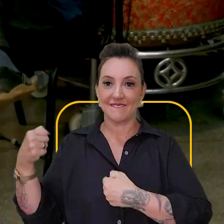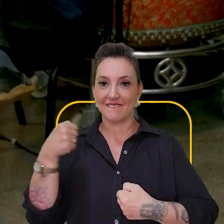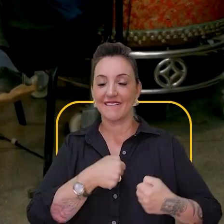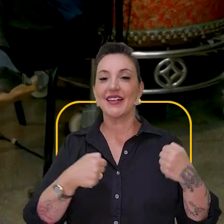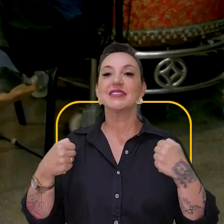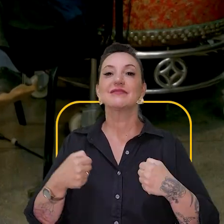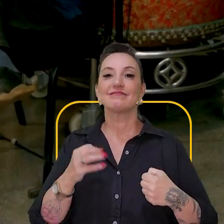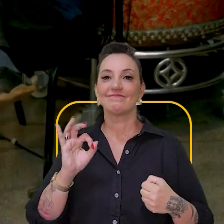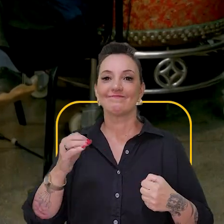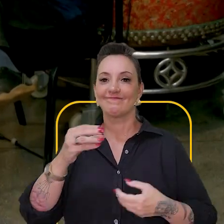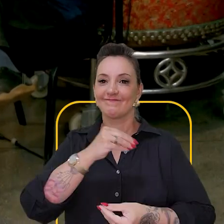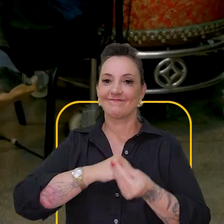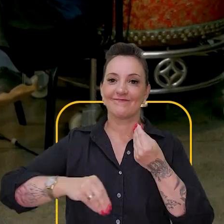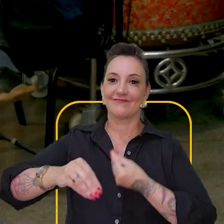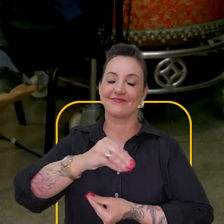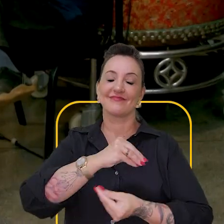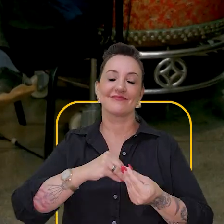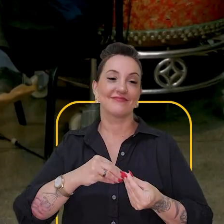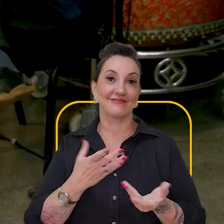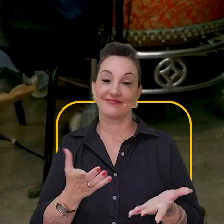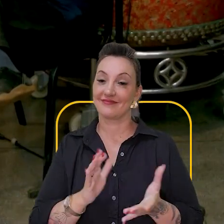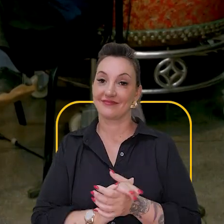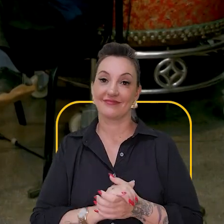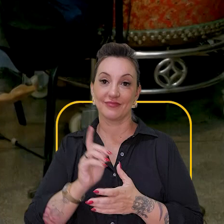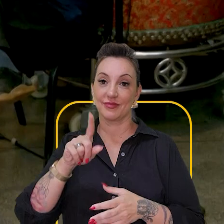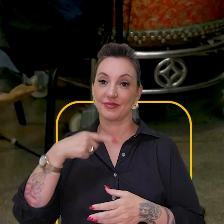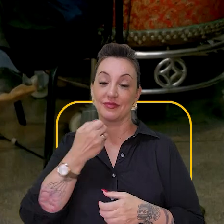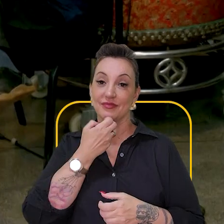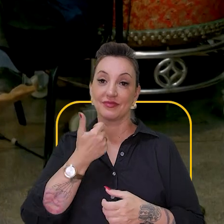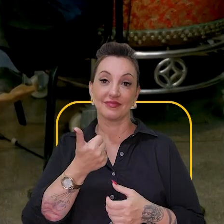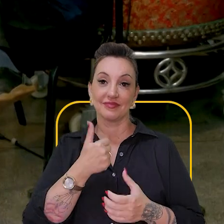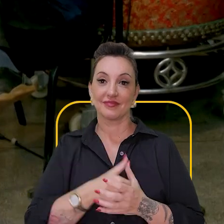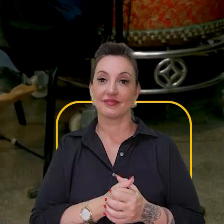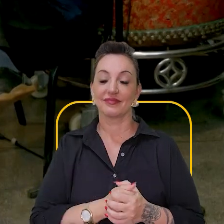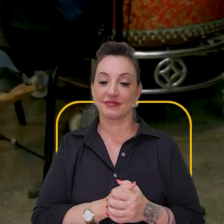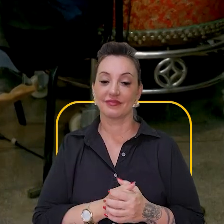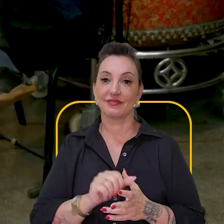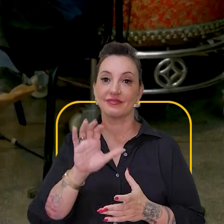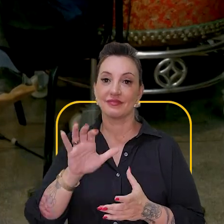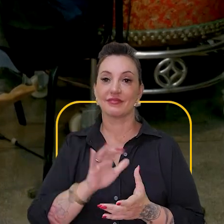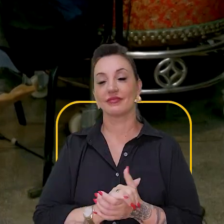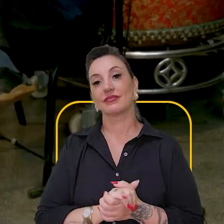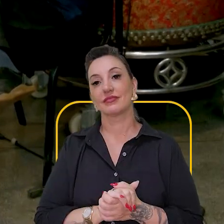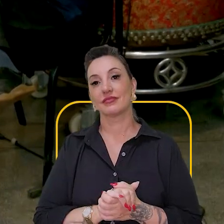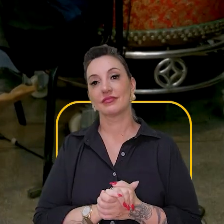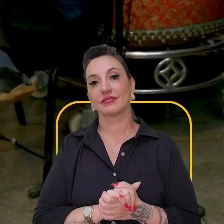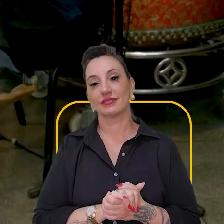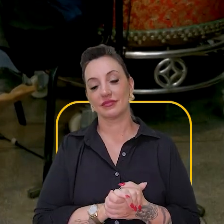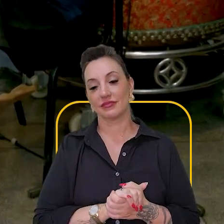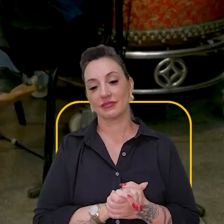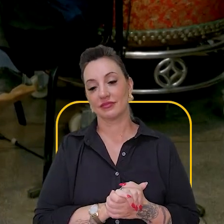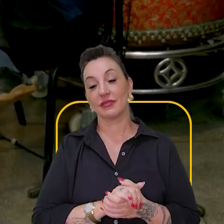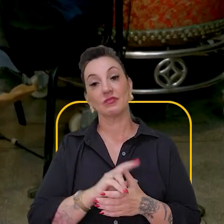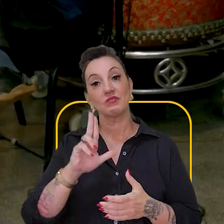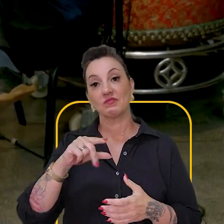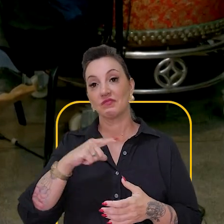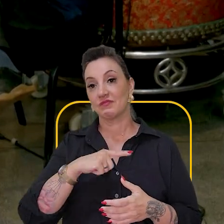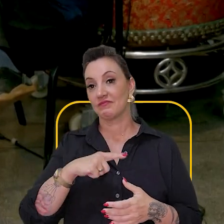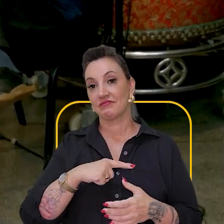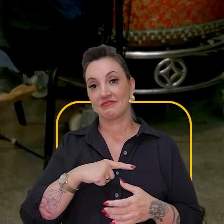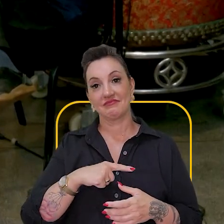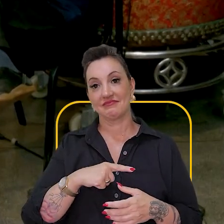Nossa n misturava ali e e depois tava tudo bem E assim nunca